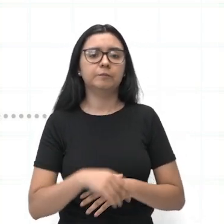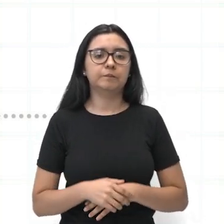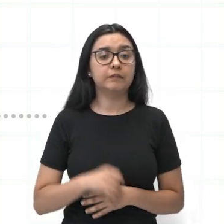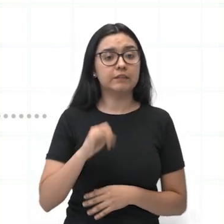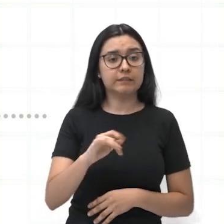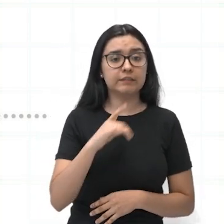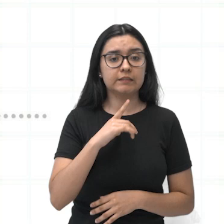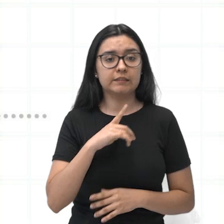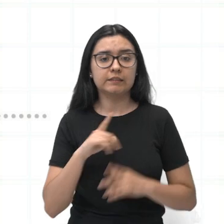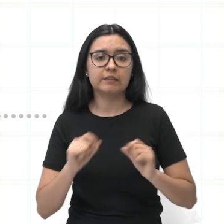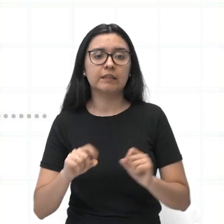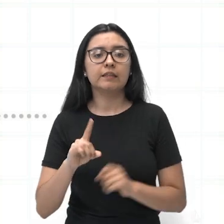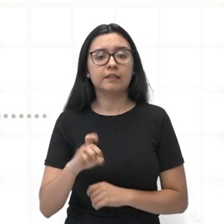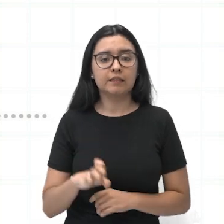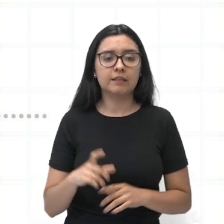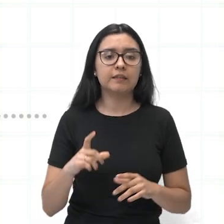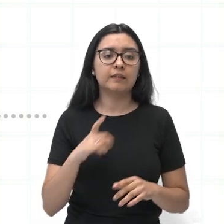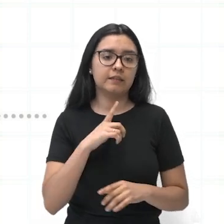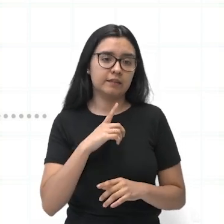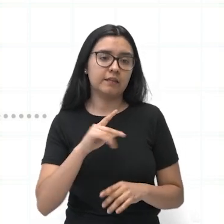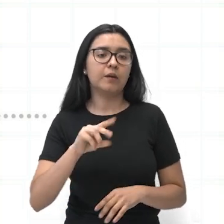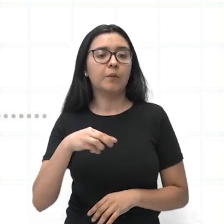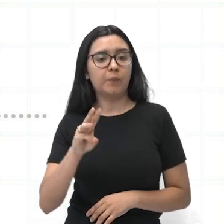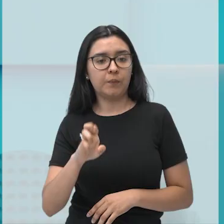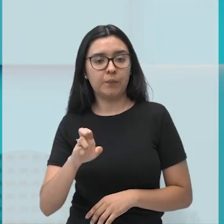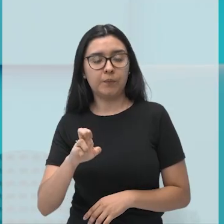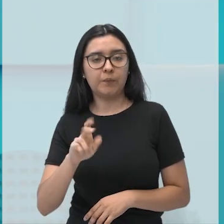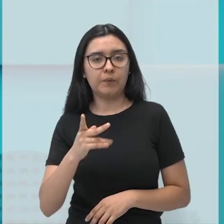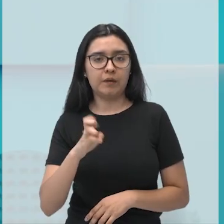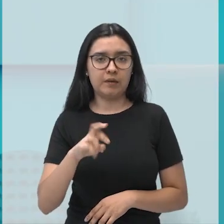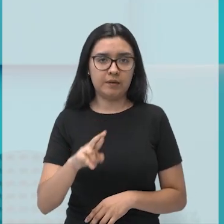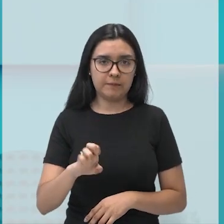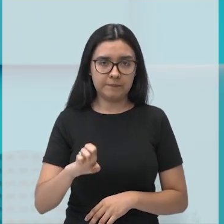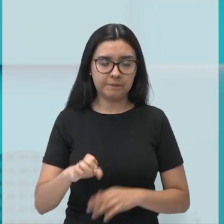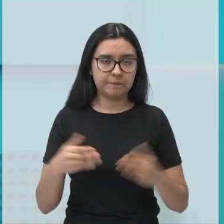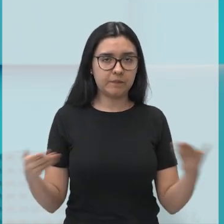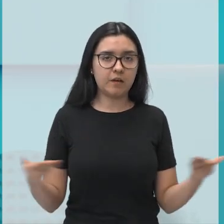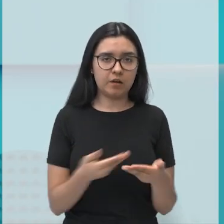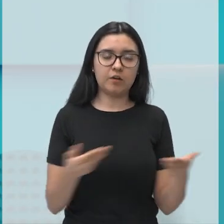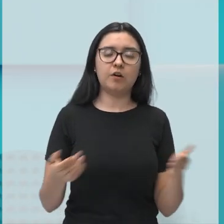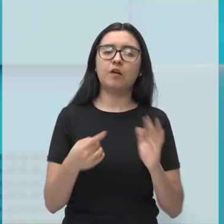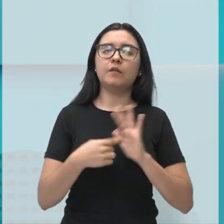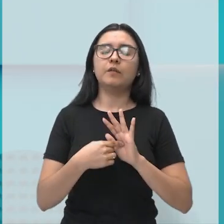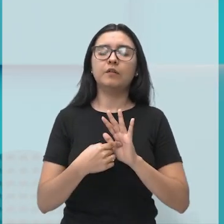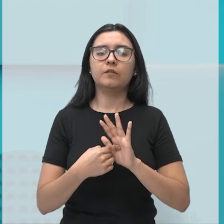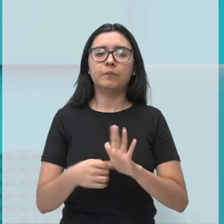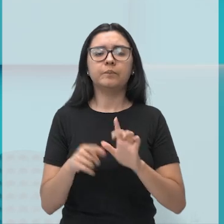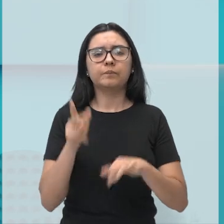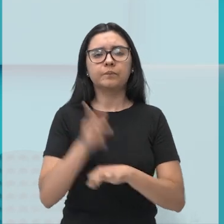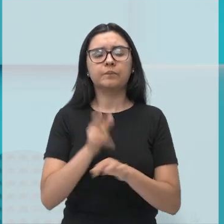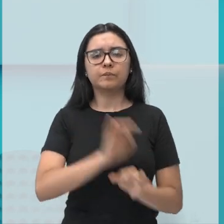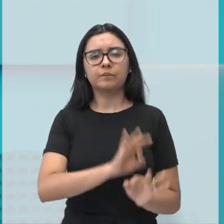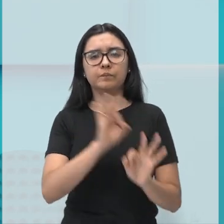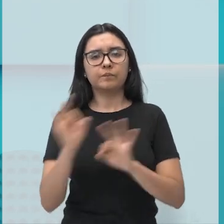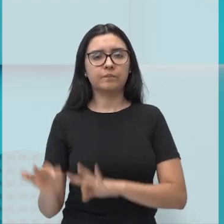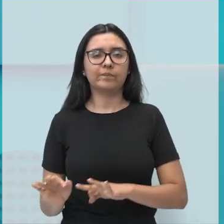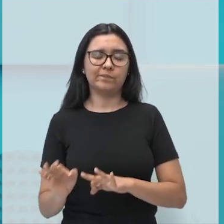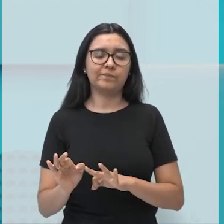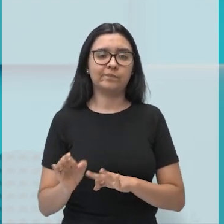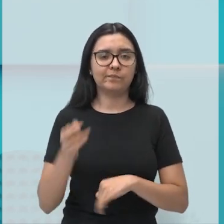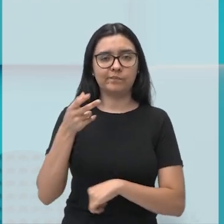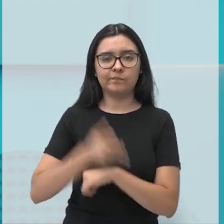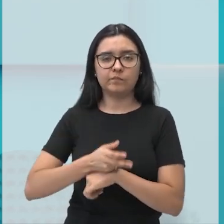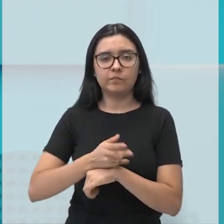tiver they, você vai responder com they, certo? Vamos agora acompanhar uma